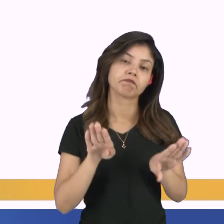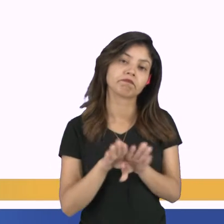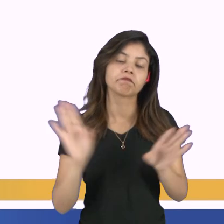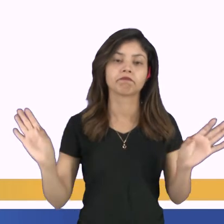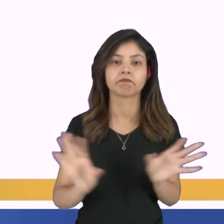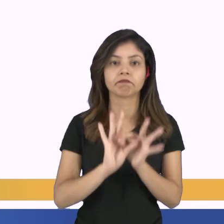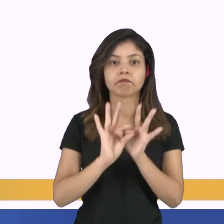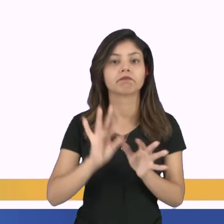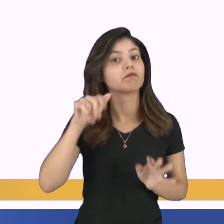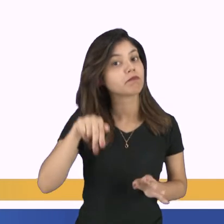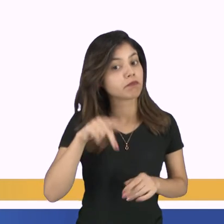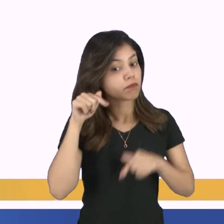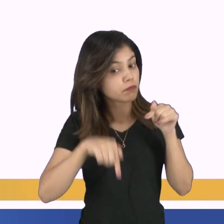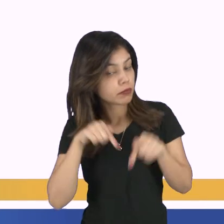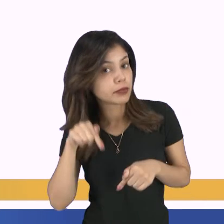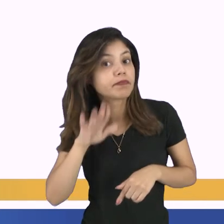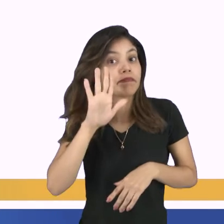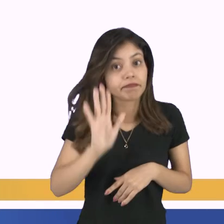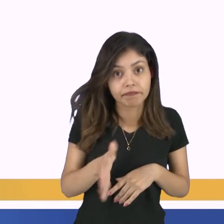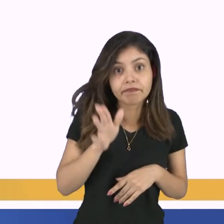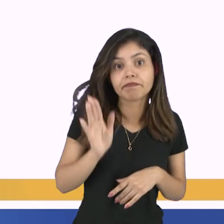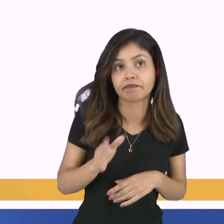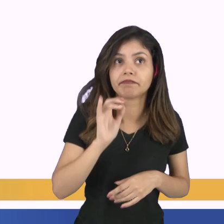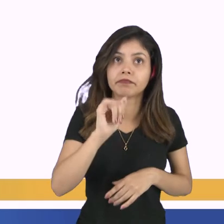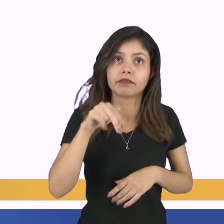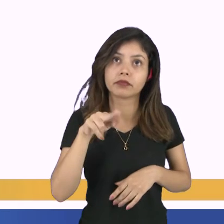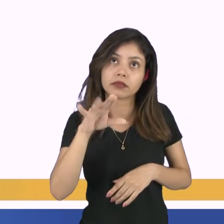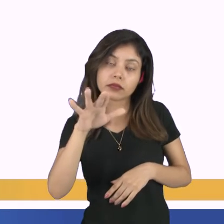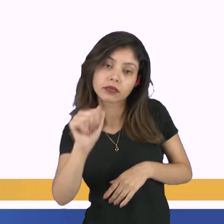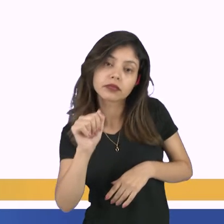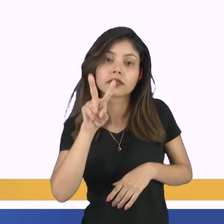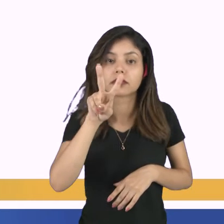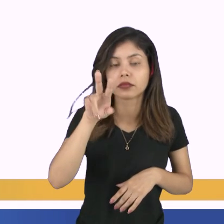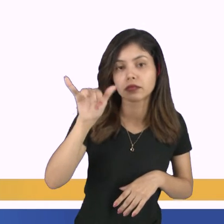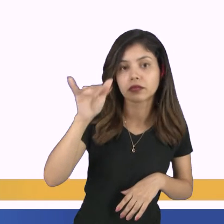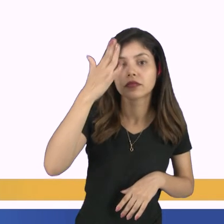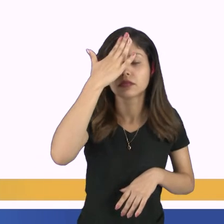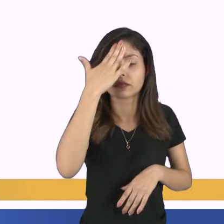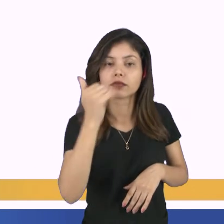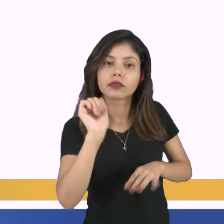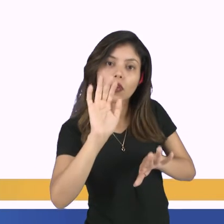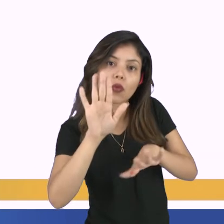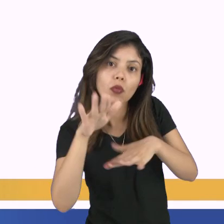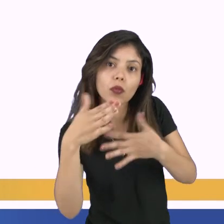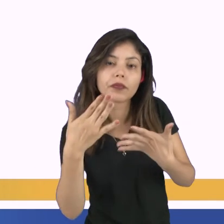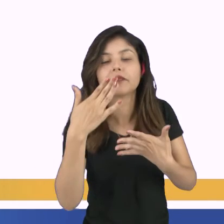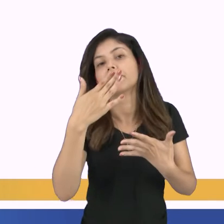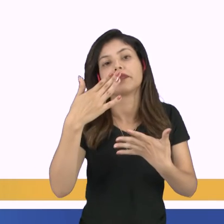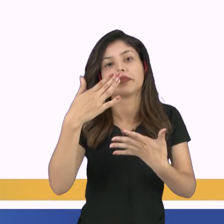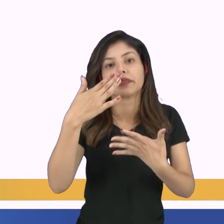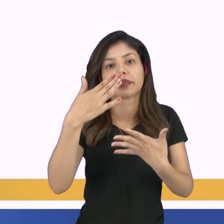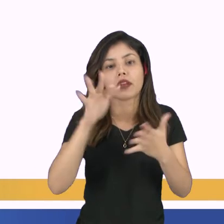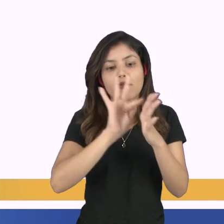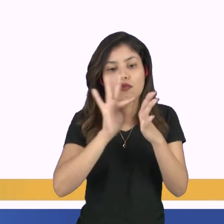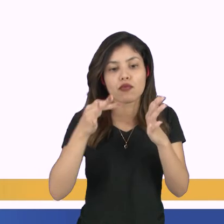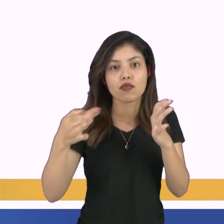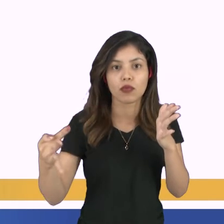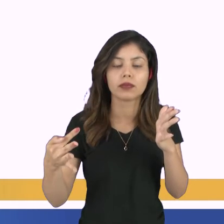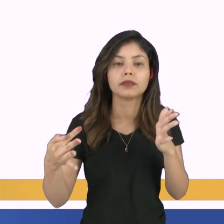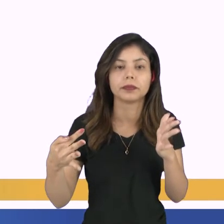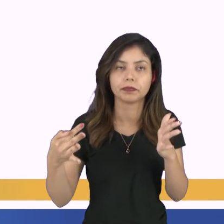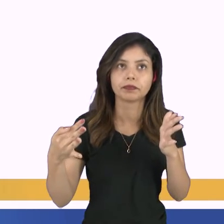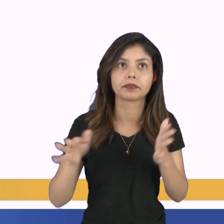ligação química, ok? Da ligação iônica, ele quer saber qual é a fórmula desse